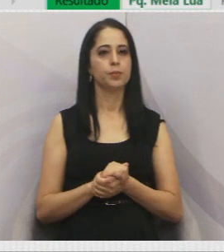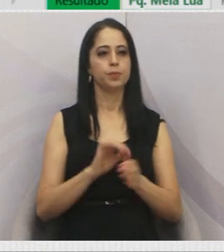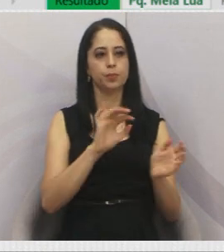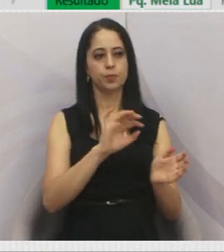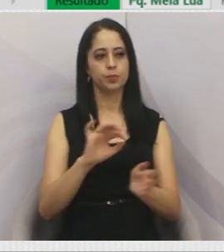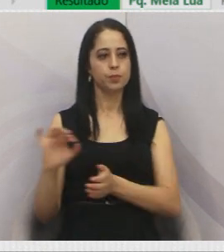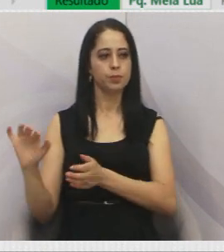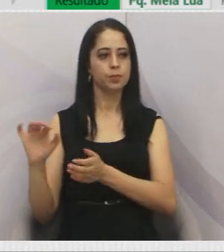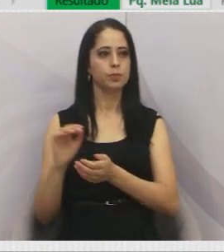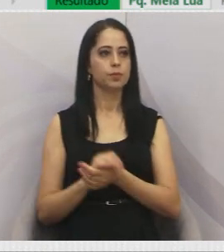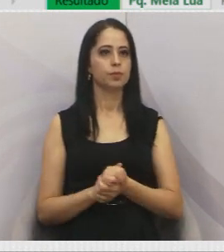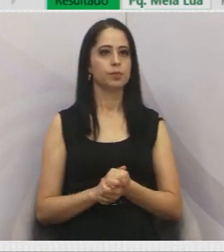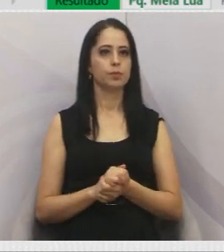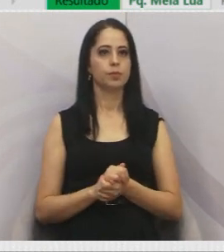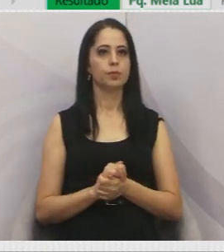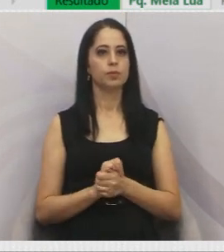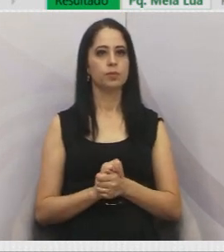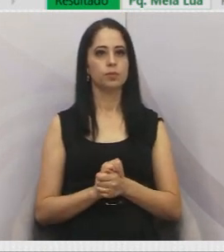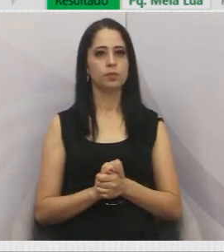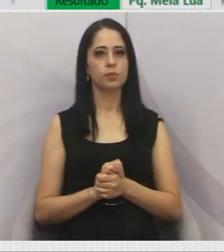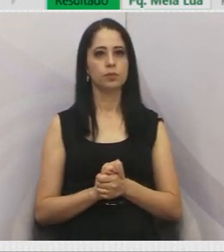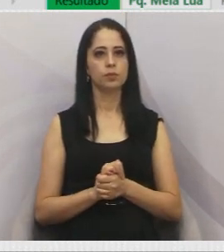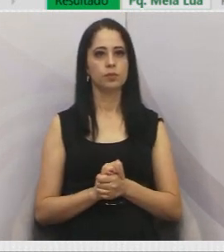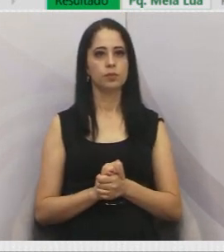Próximo voto.